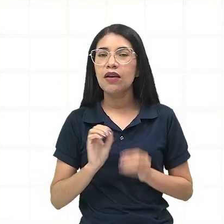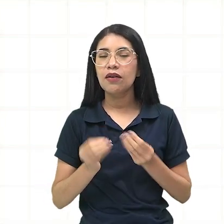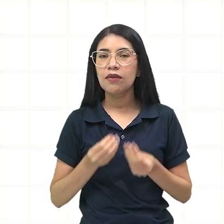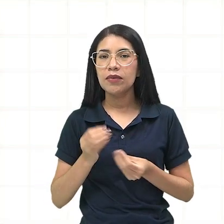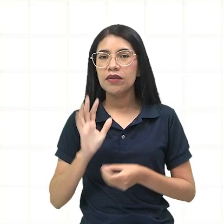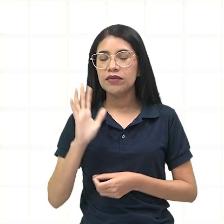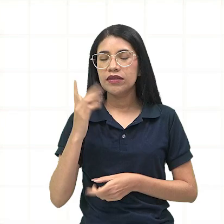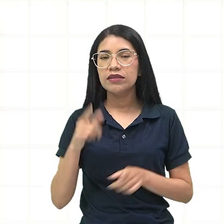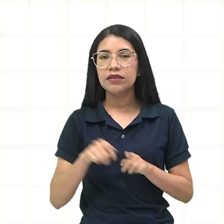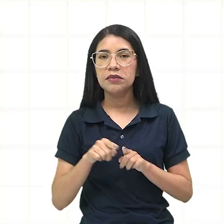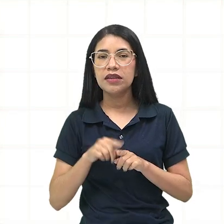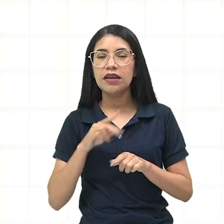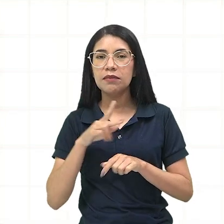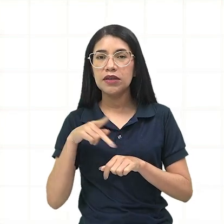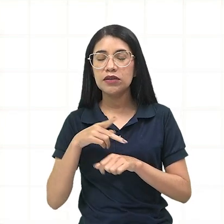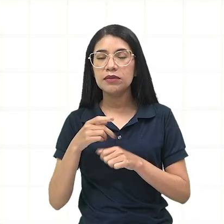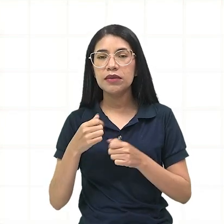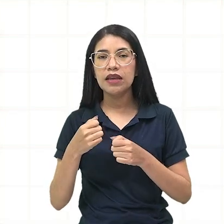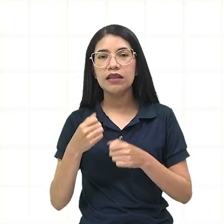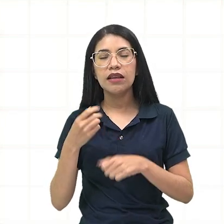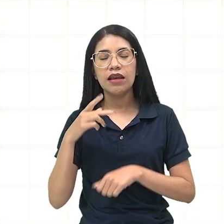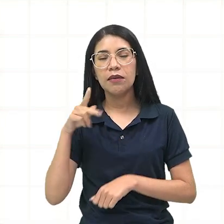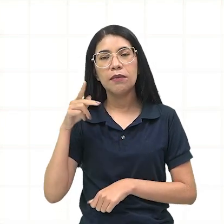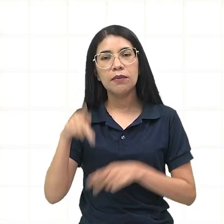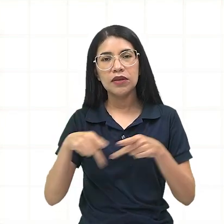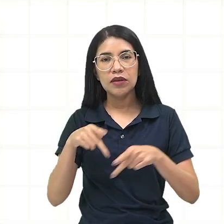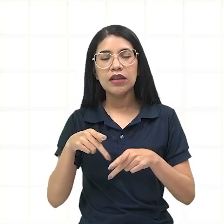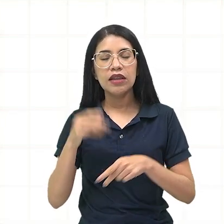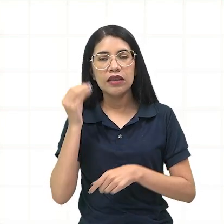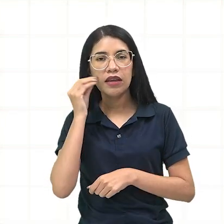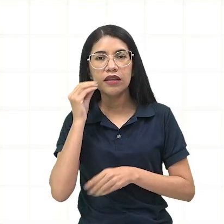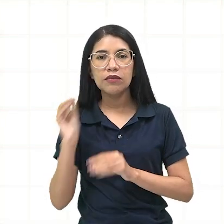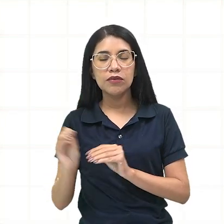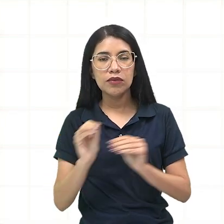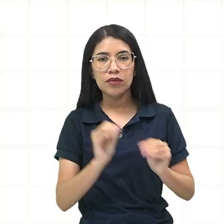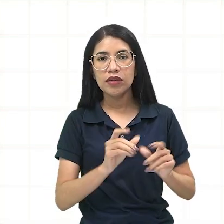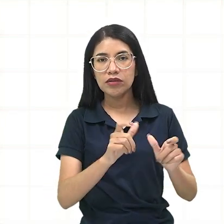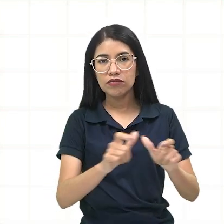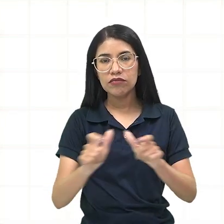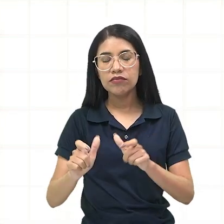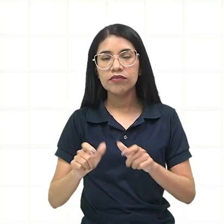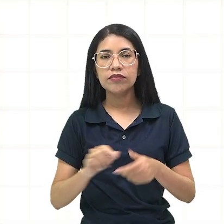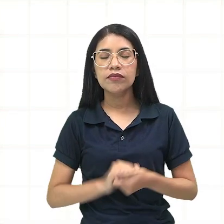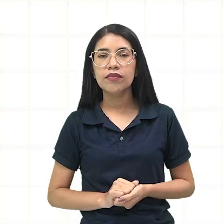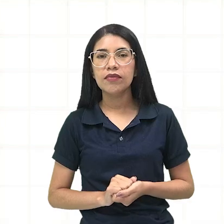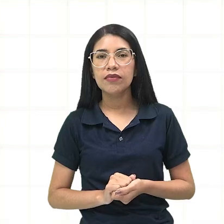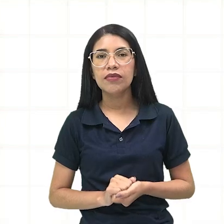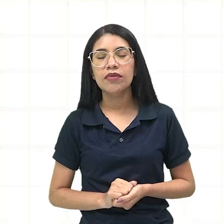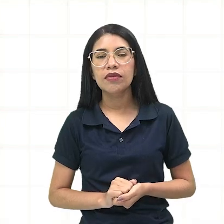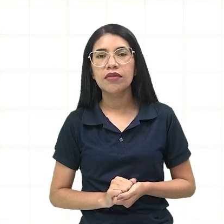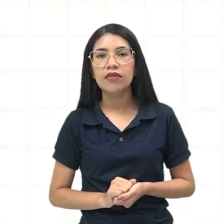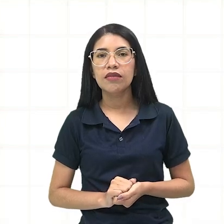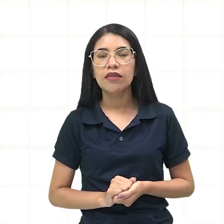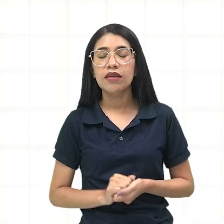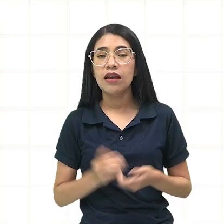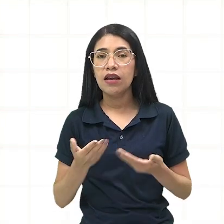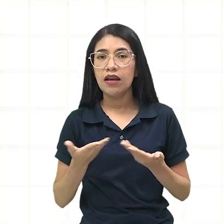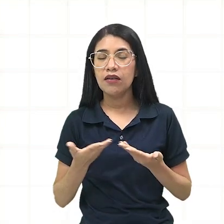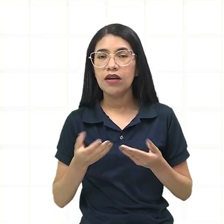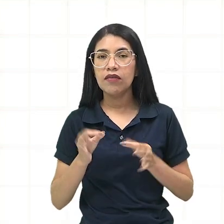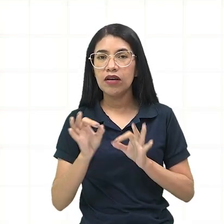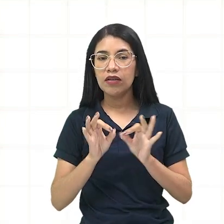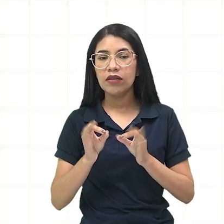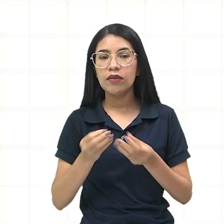muitas pessoas corram atrás ali. Já que não está bom aqui, vamos para outro lugar. Na próxima tela a gente vai ver a divisão ali